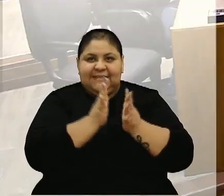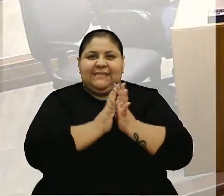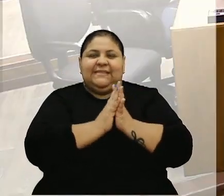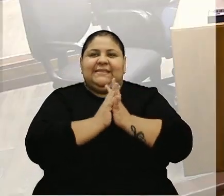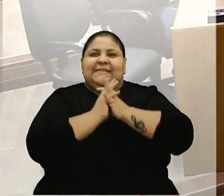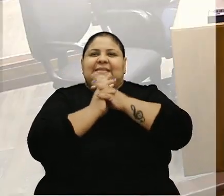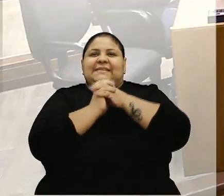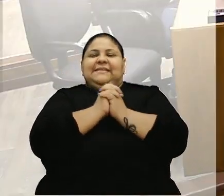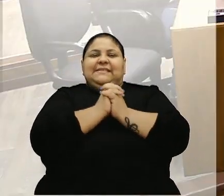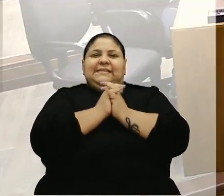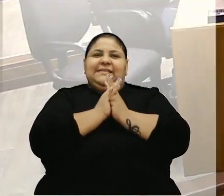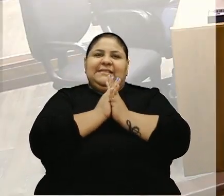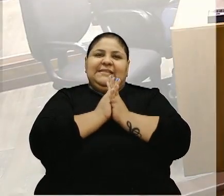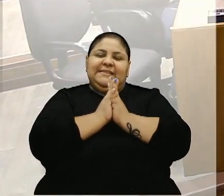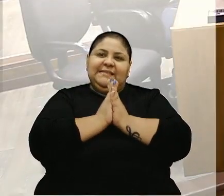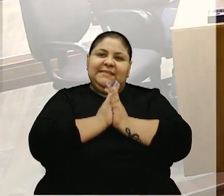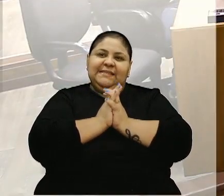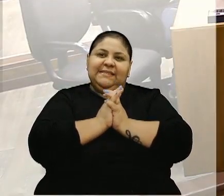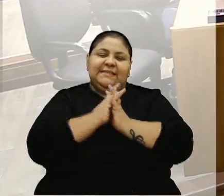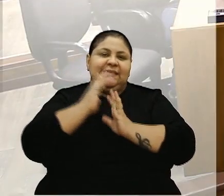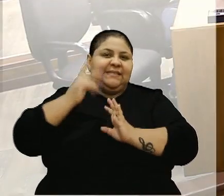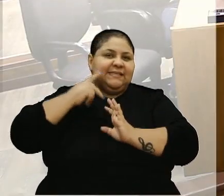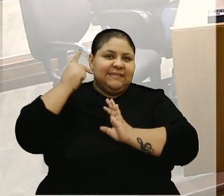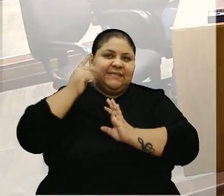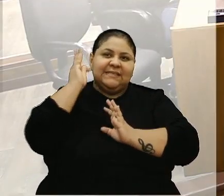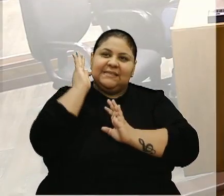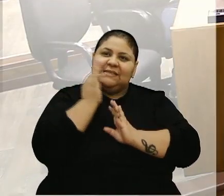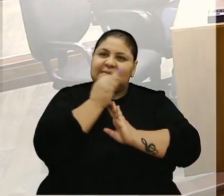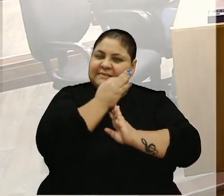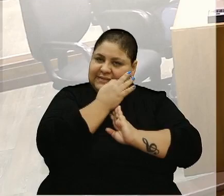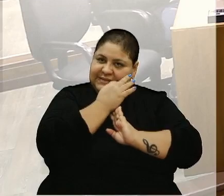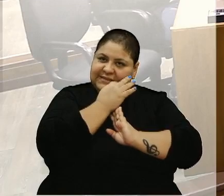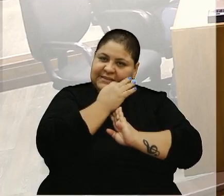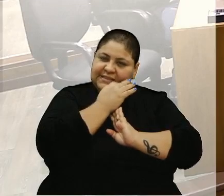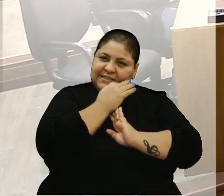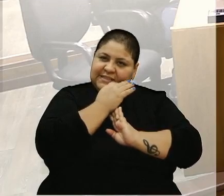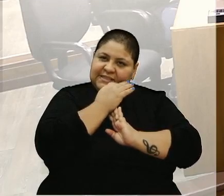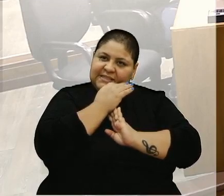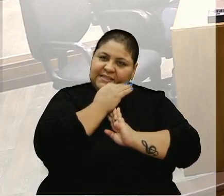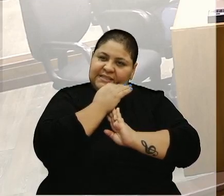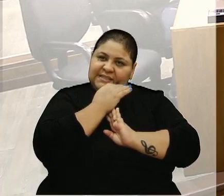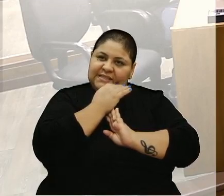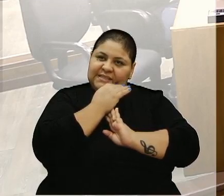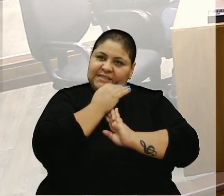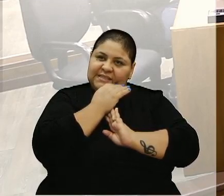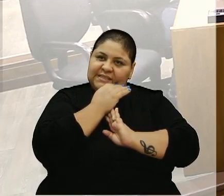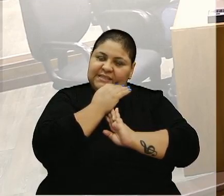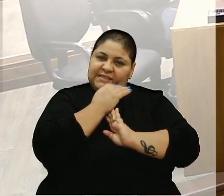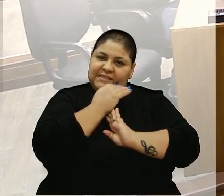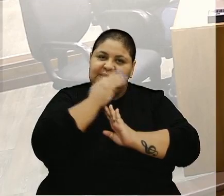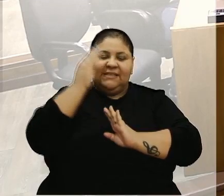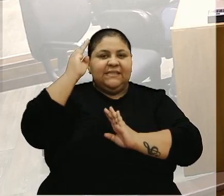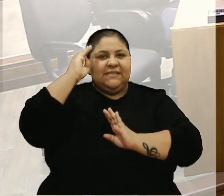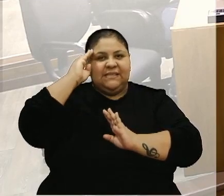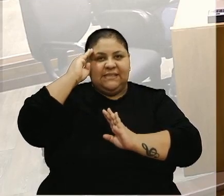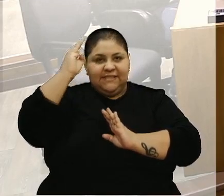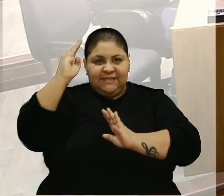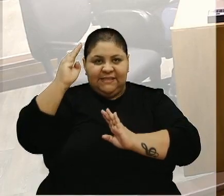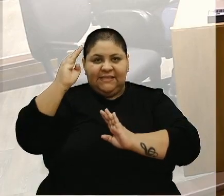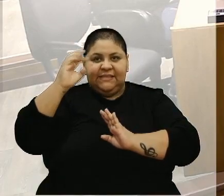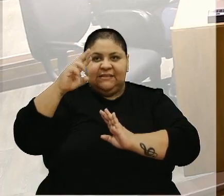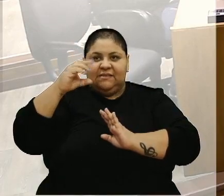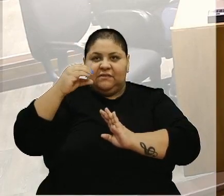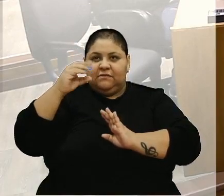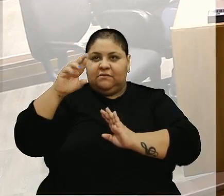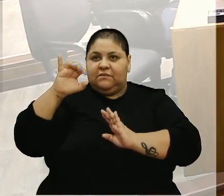Zanquim, muito obrigado. A vereadora Tati, então. Tenente Cristiano Becker, dizer que